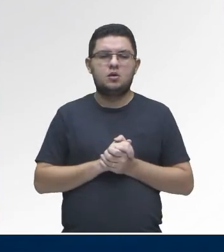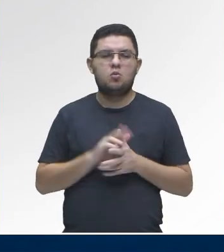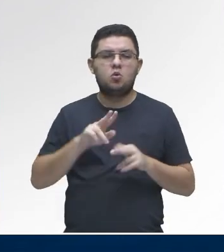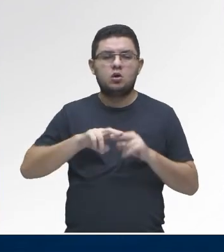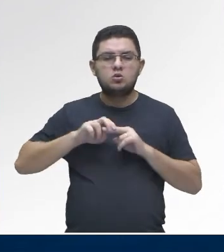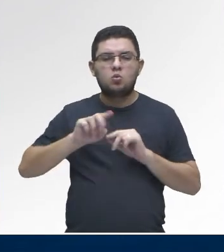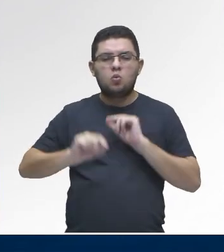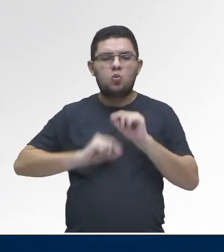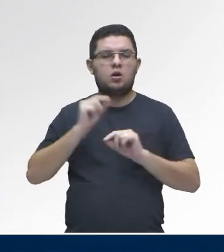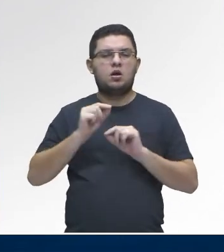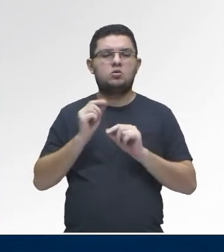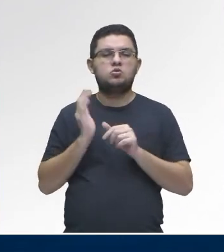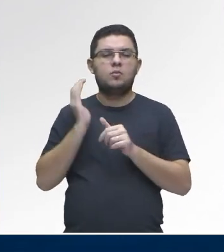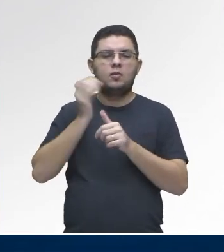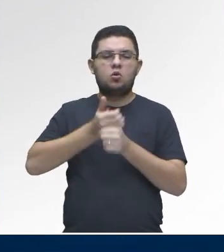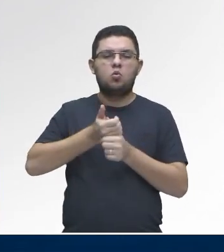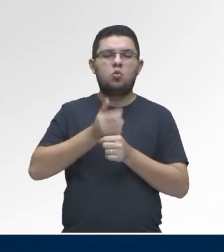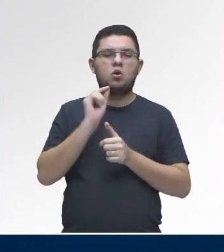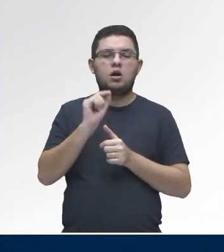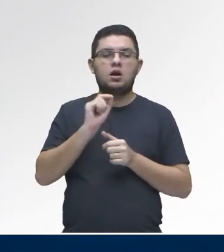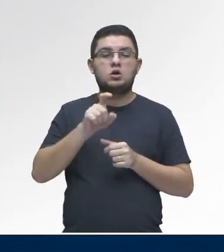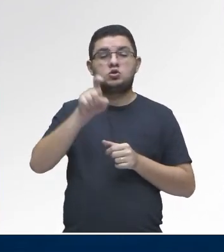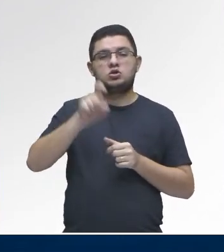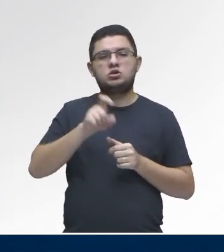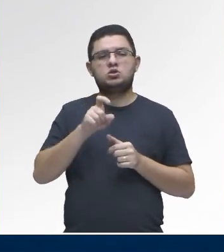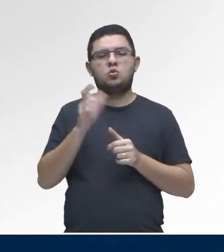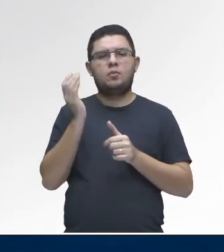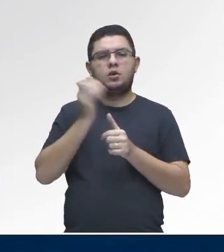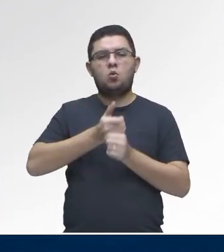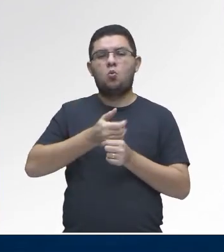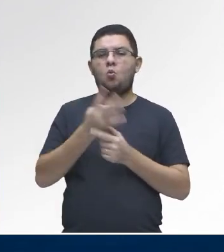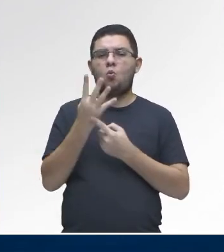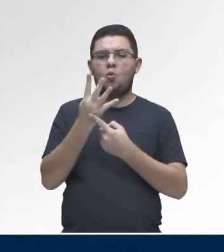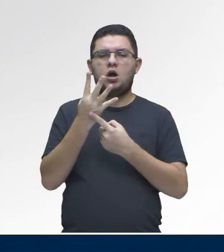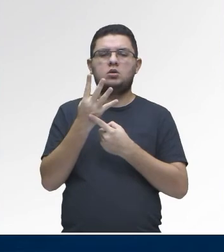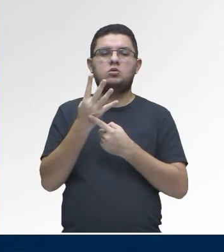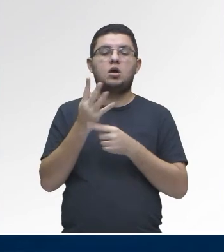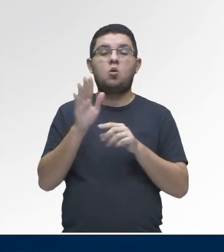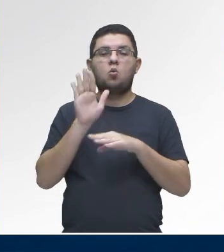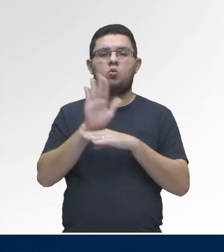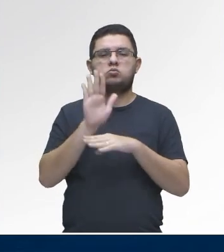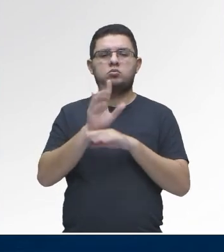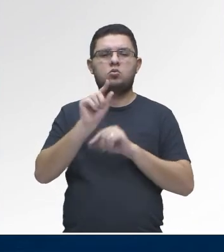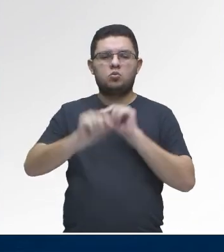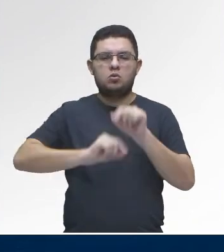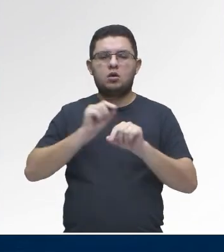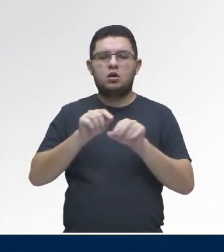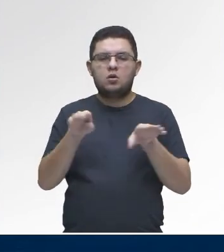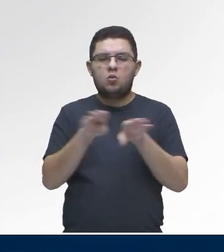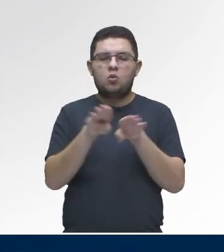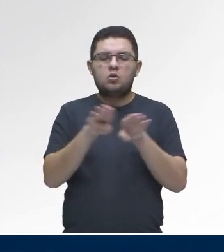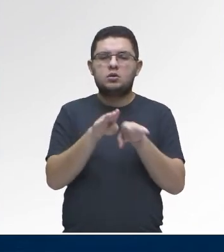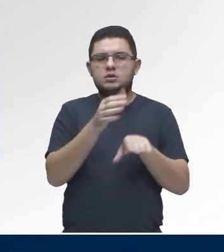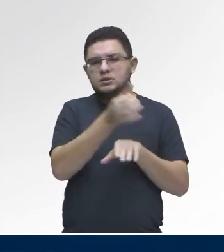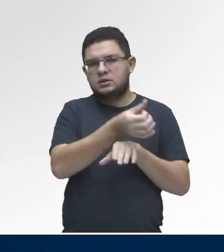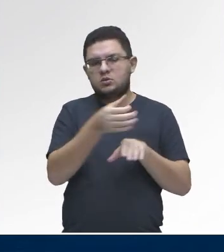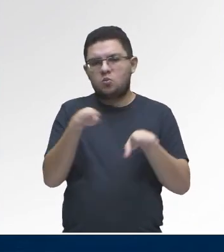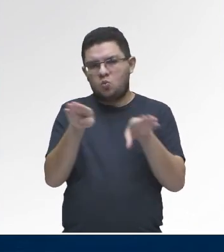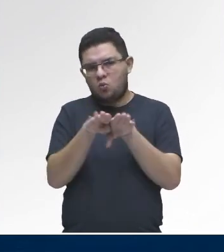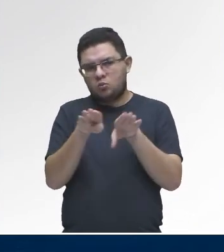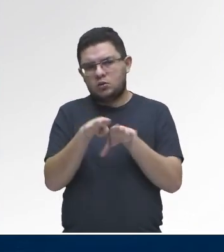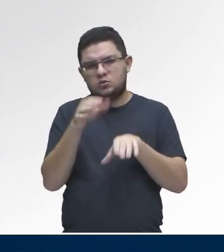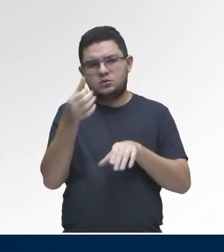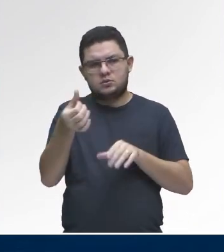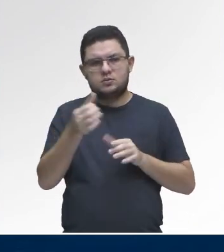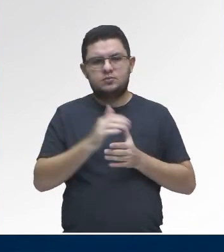x, ele manteve aqui a igualdade entre os lados, né? Então, 4, sim, ele vai ser